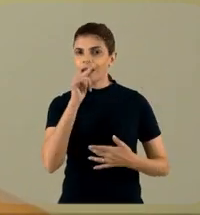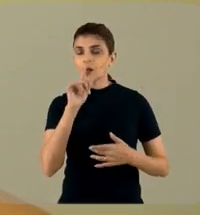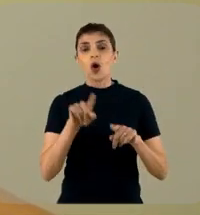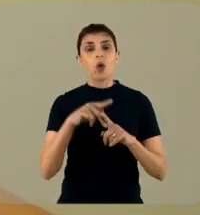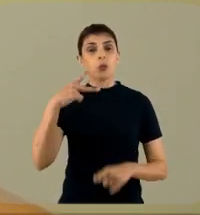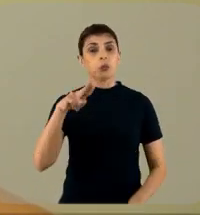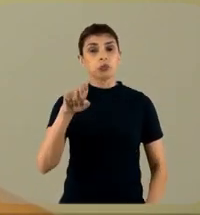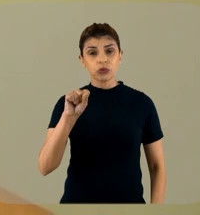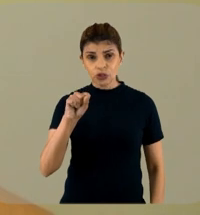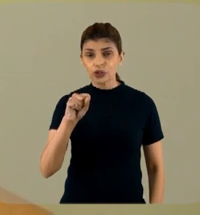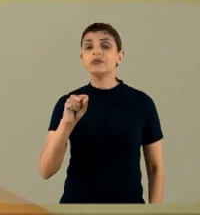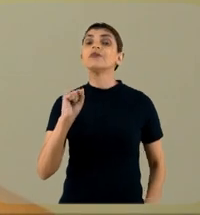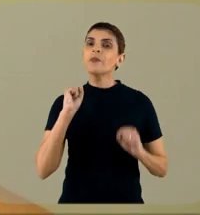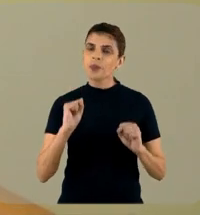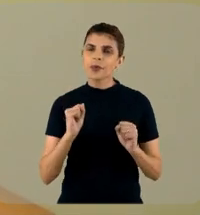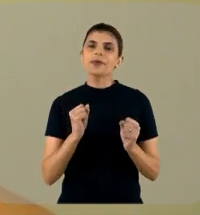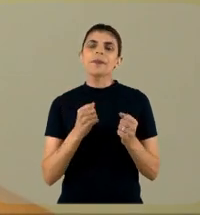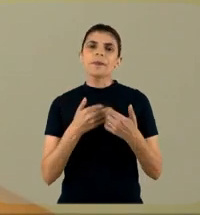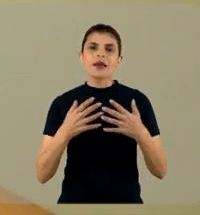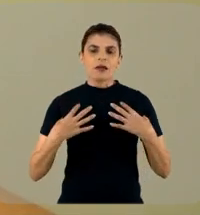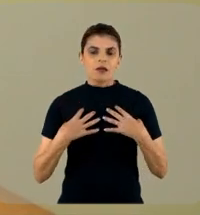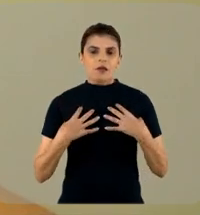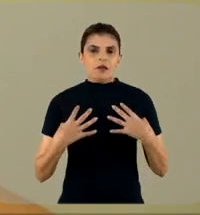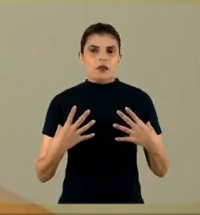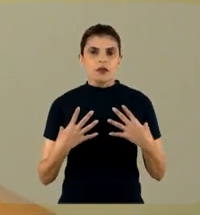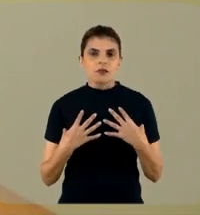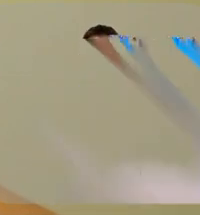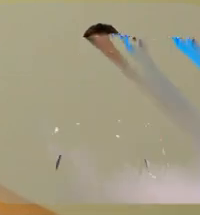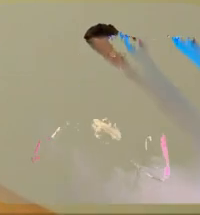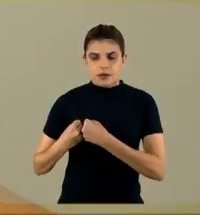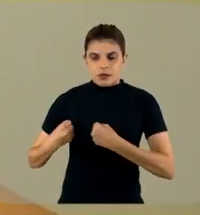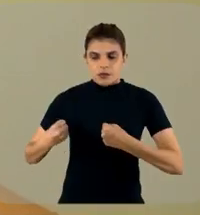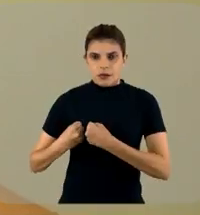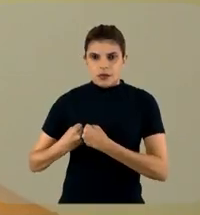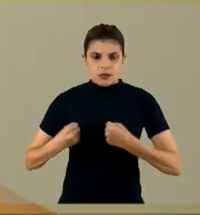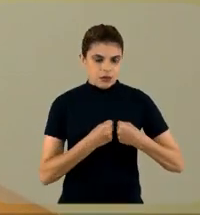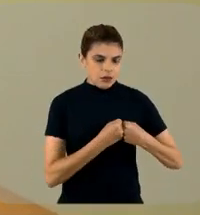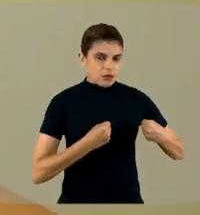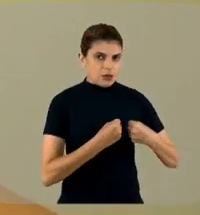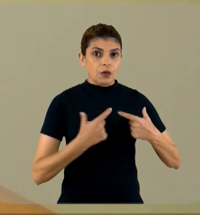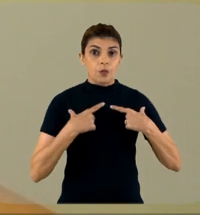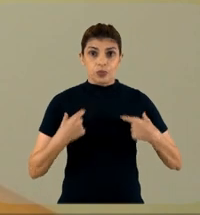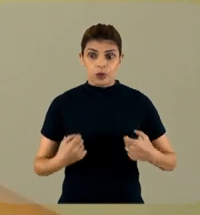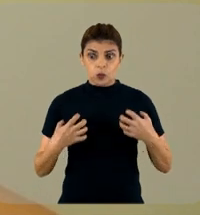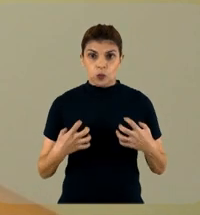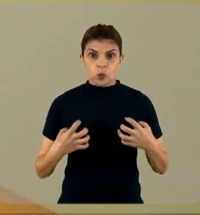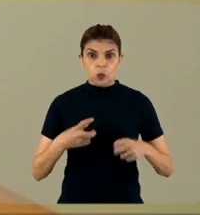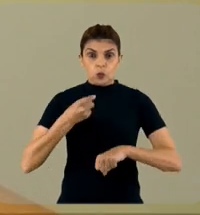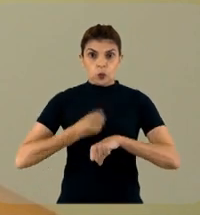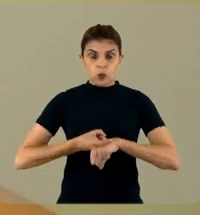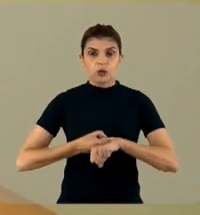exemplo ou PIS isso leva a perda de de elasticidade pulmonar e esse enrijecimento eh